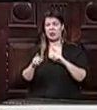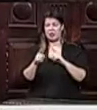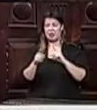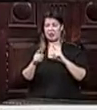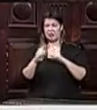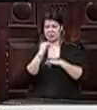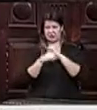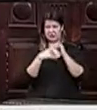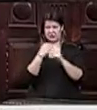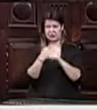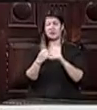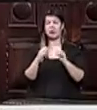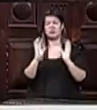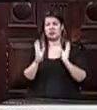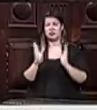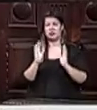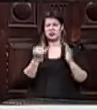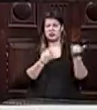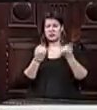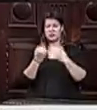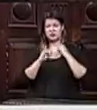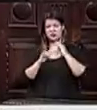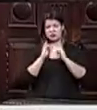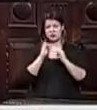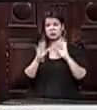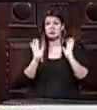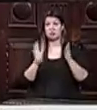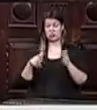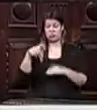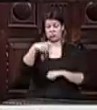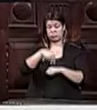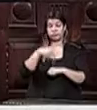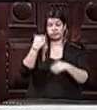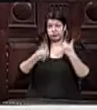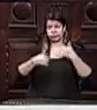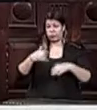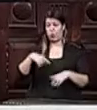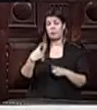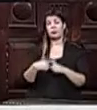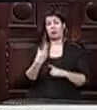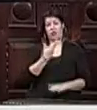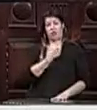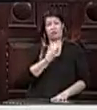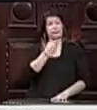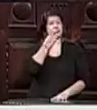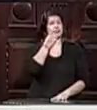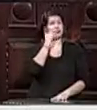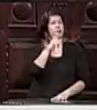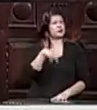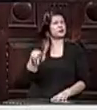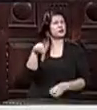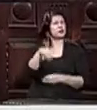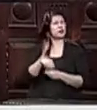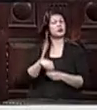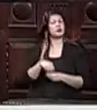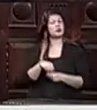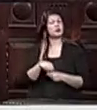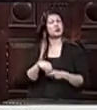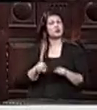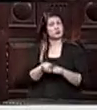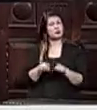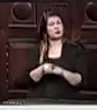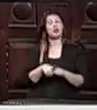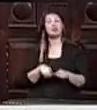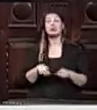preciso falar do parlamento, falar da tribuna do parlamento, porque meus colegas professores, minhas colegas professoras da rede estadual têm estado